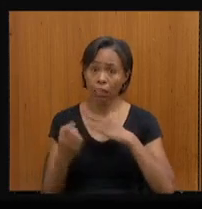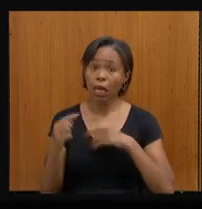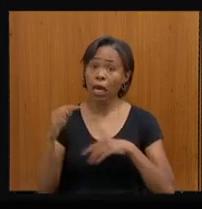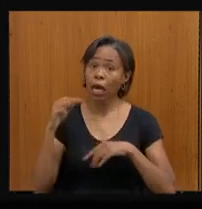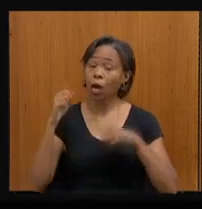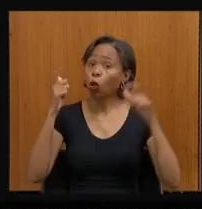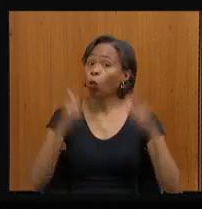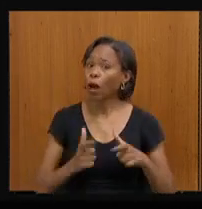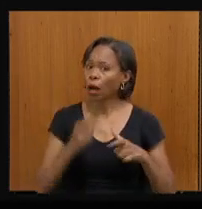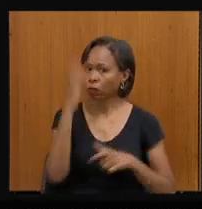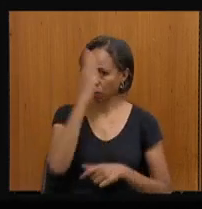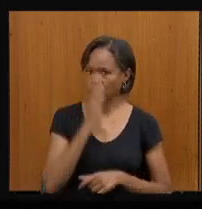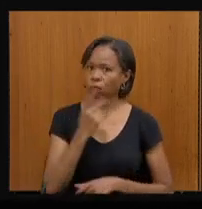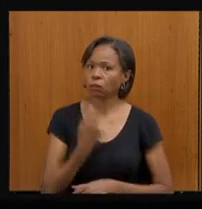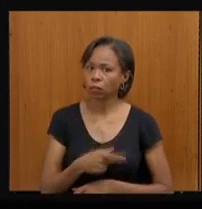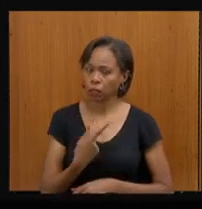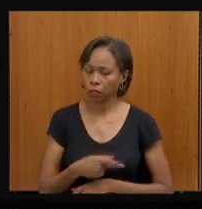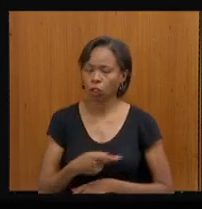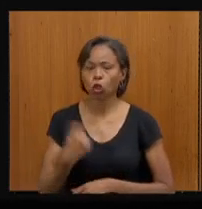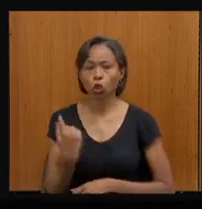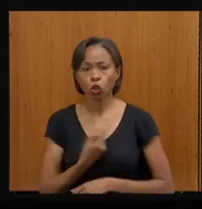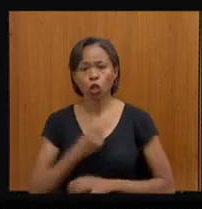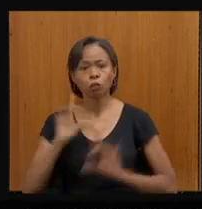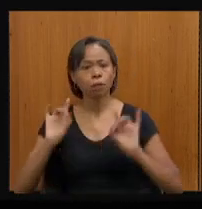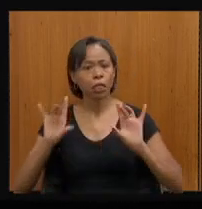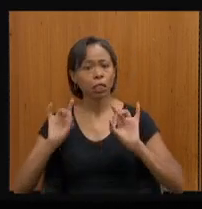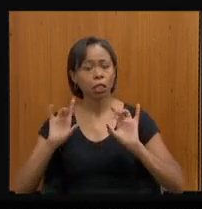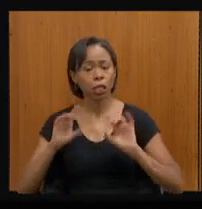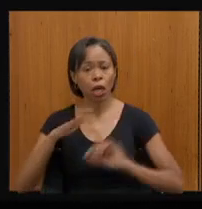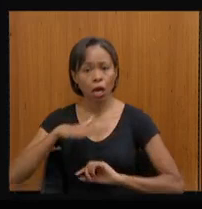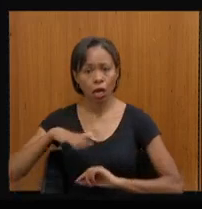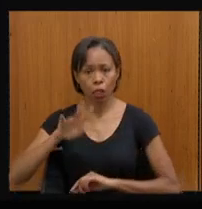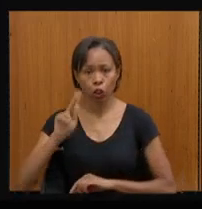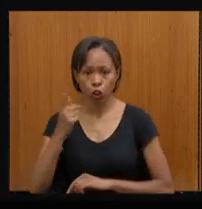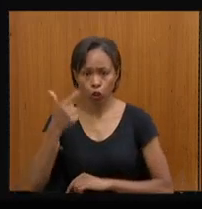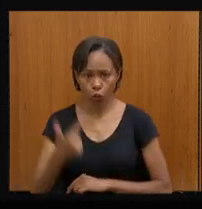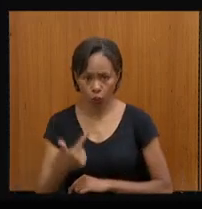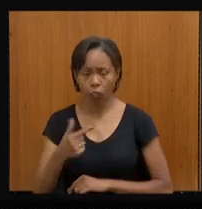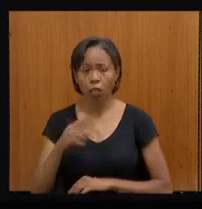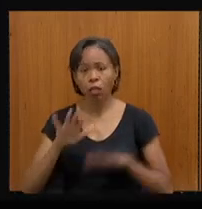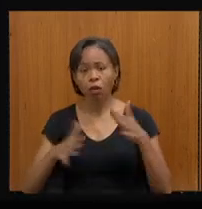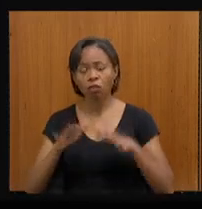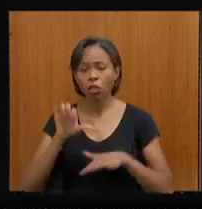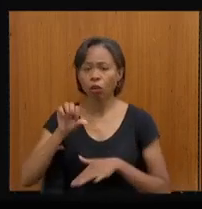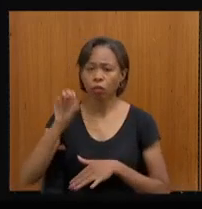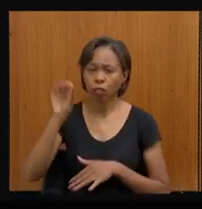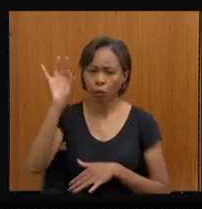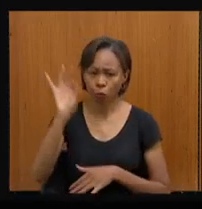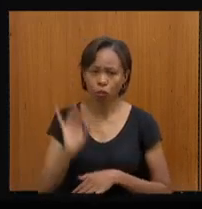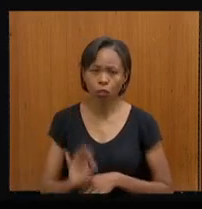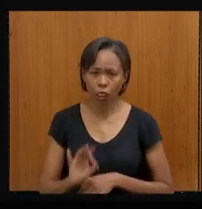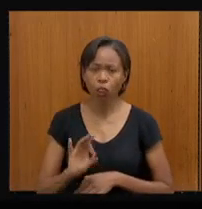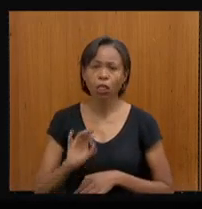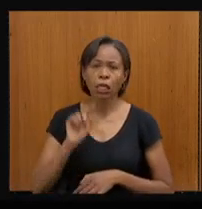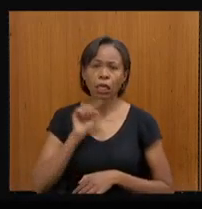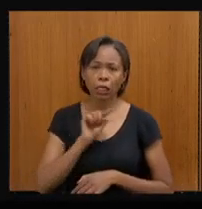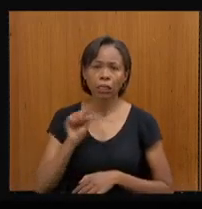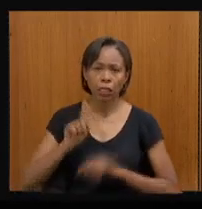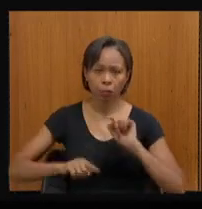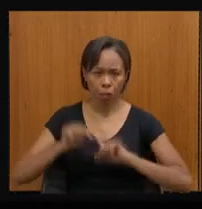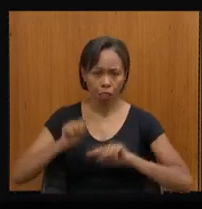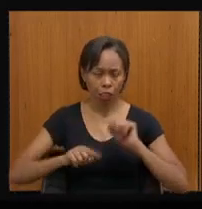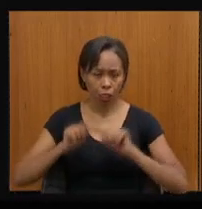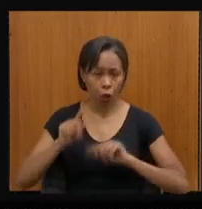nossa especialidade em hidrogênio talvez setenta por cento dos Compressores de hidrogênio da Petrobras